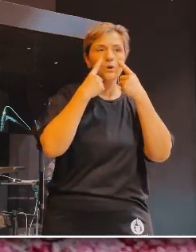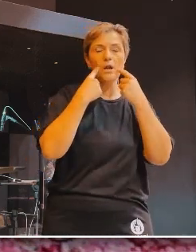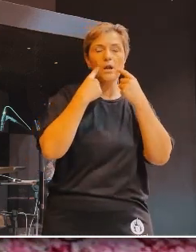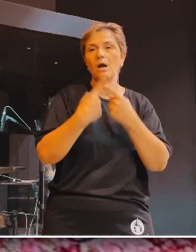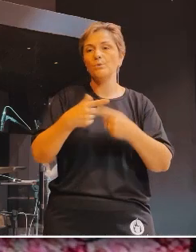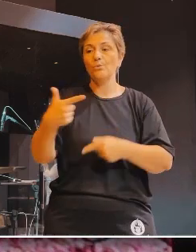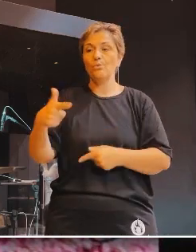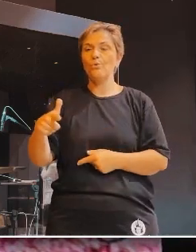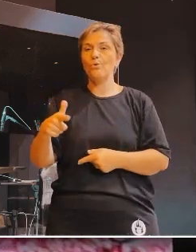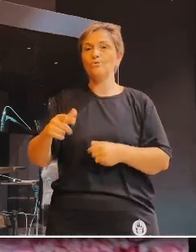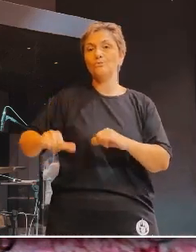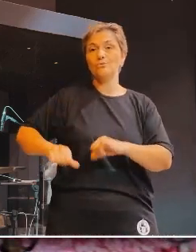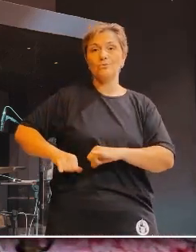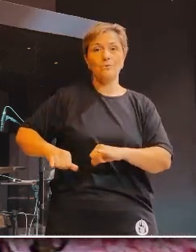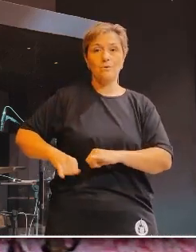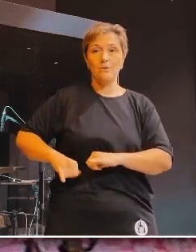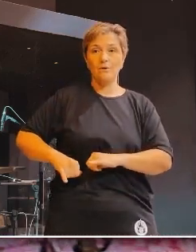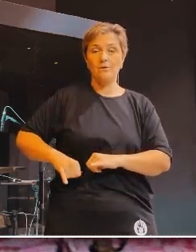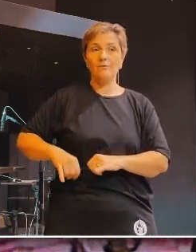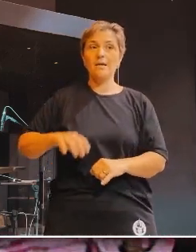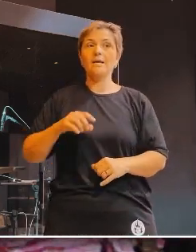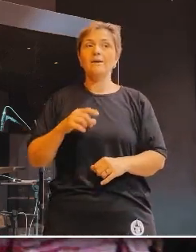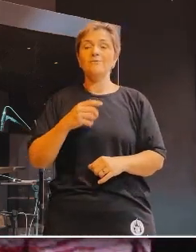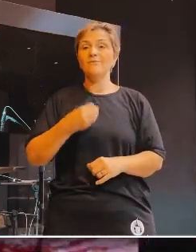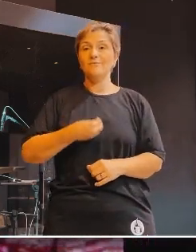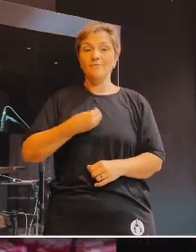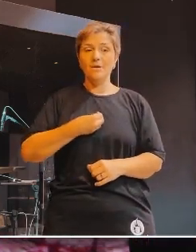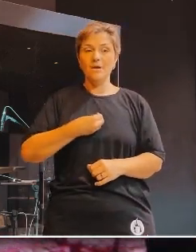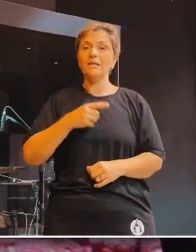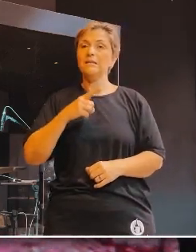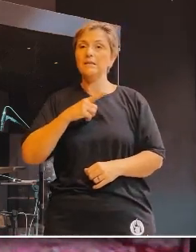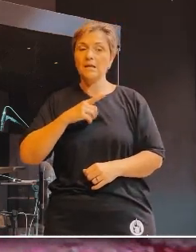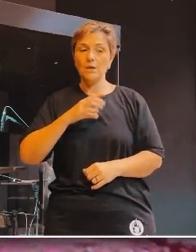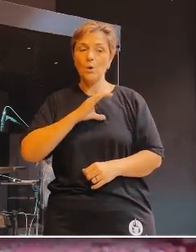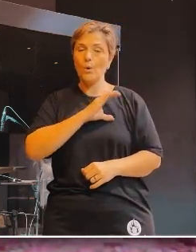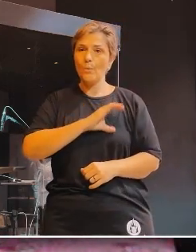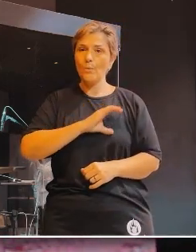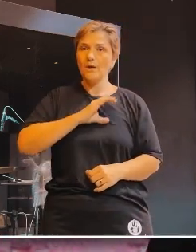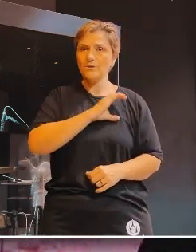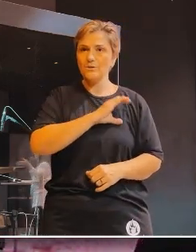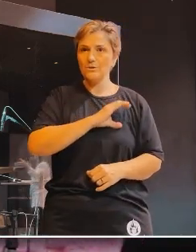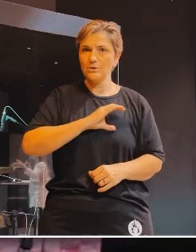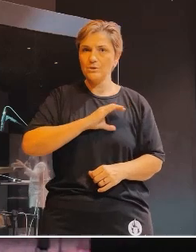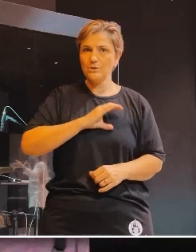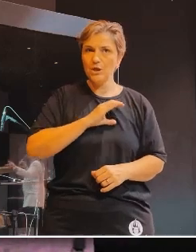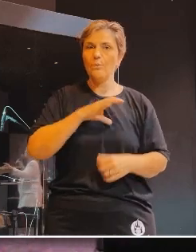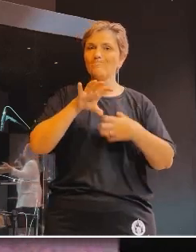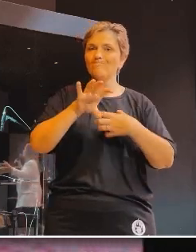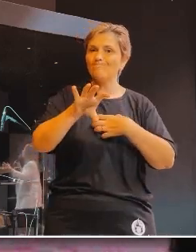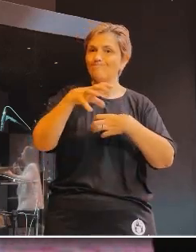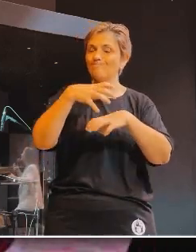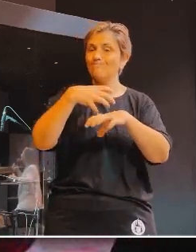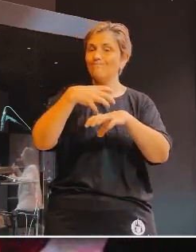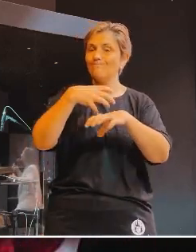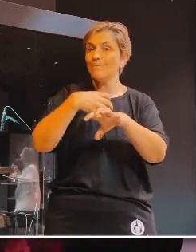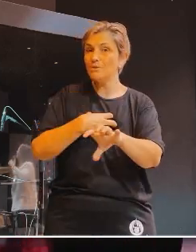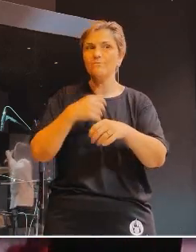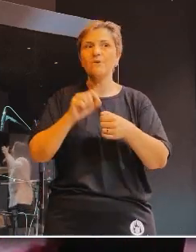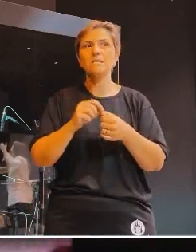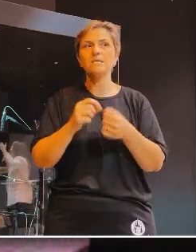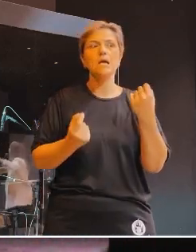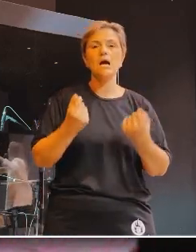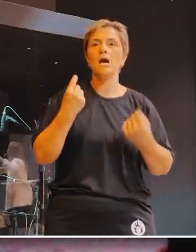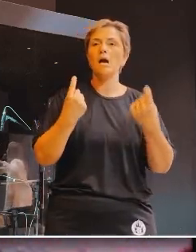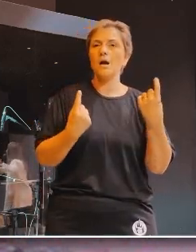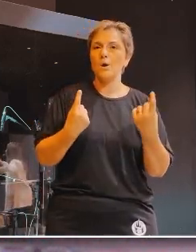sofrendo. Ser compassivo é se colocar no lugar do outro e fazer algo para